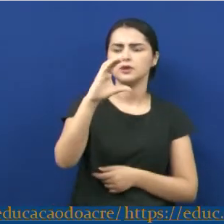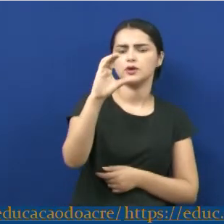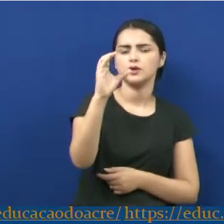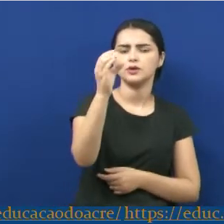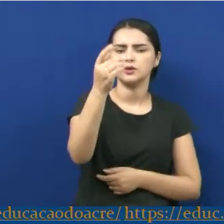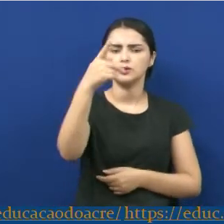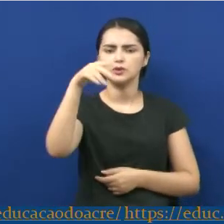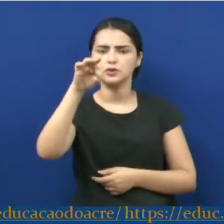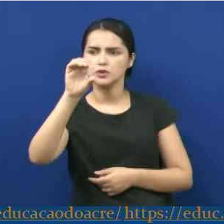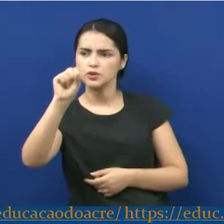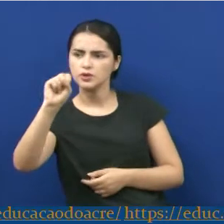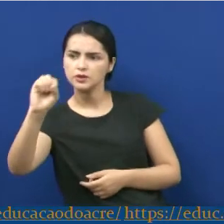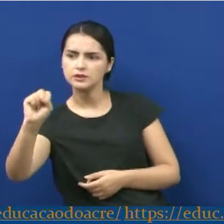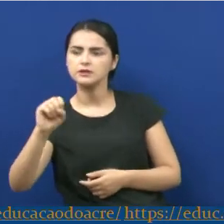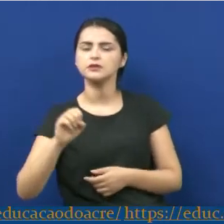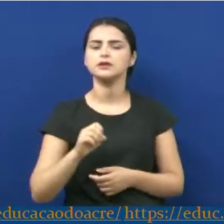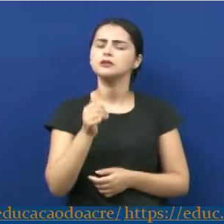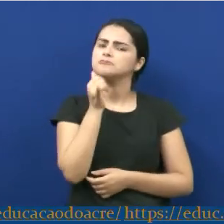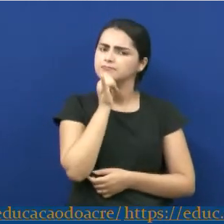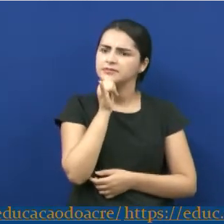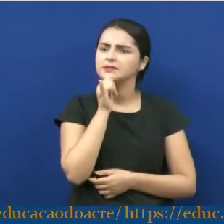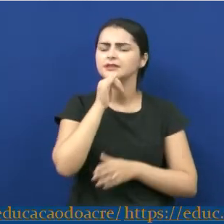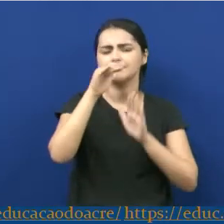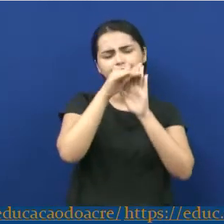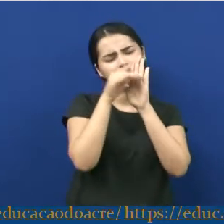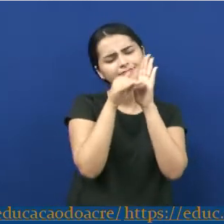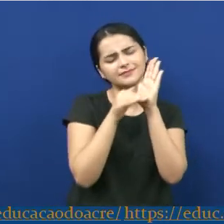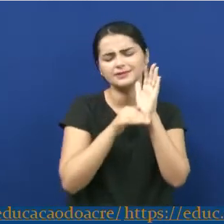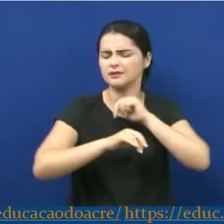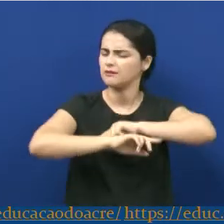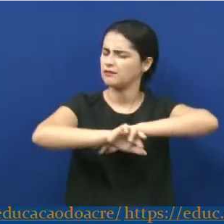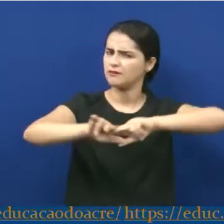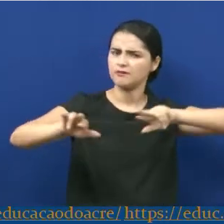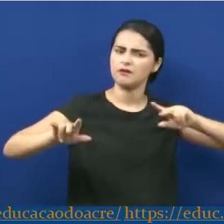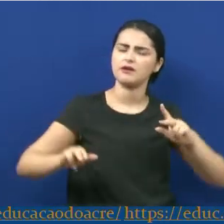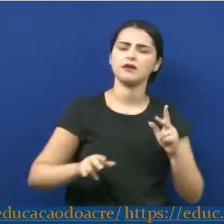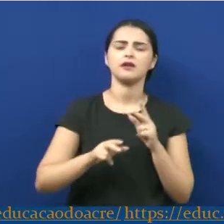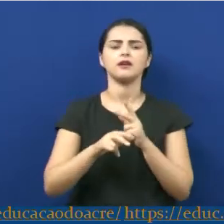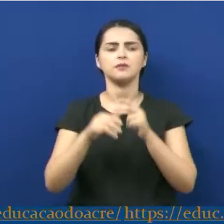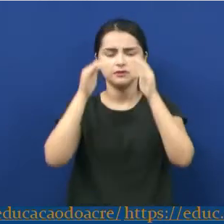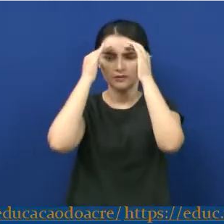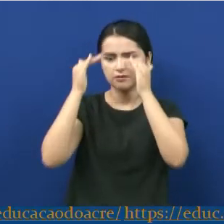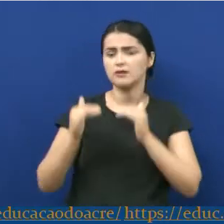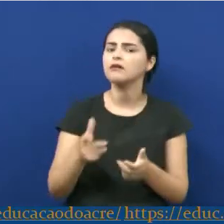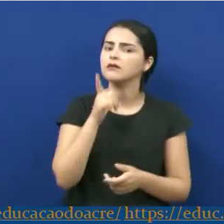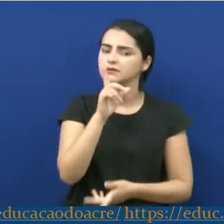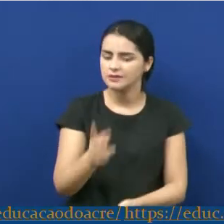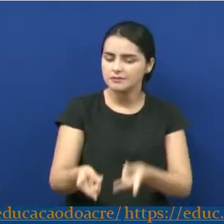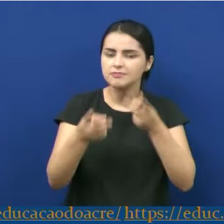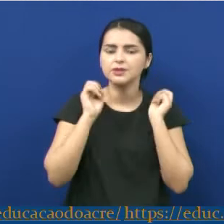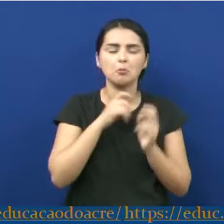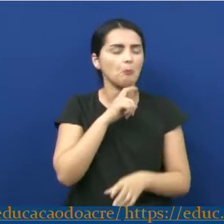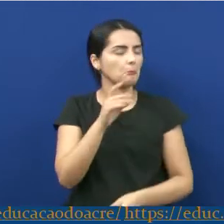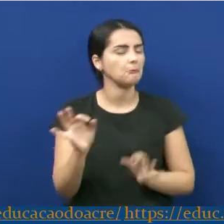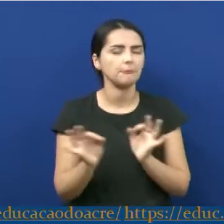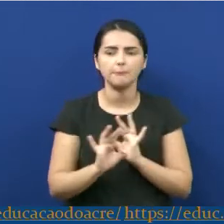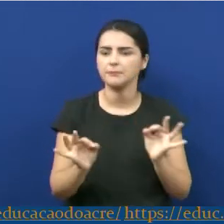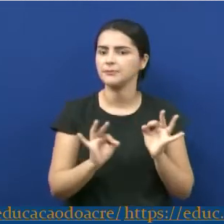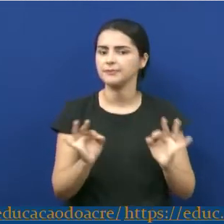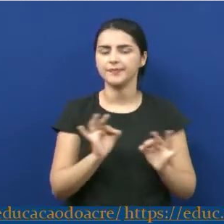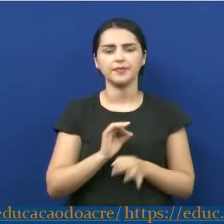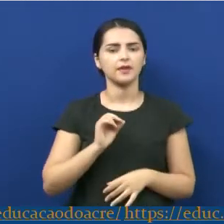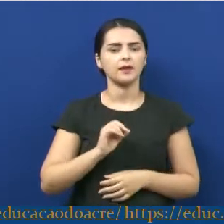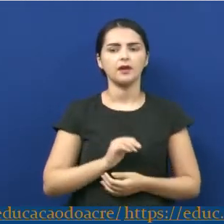escolheu. Então nós temos esses exemplos, essa lista de verbos irregulares. Então vocês conseguem perceber que nenhum deles